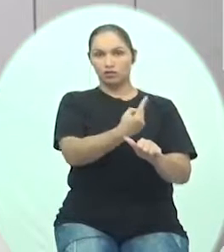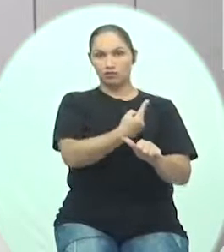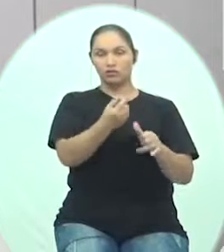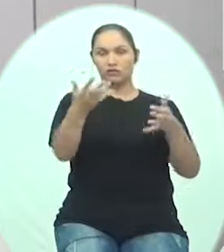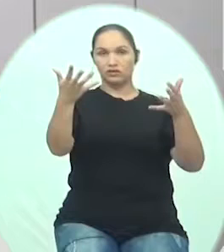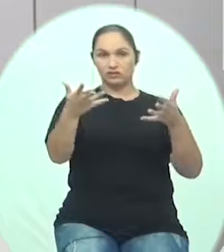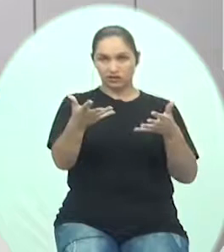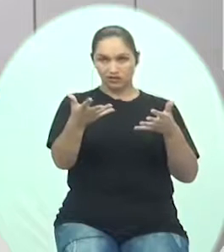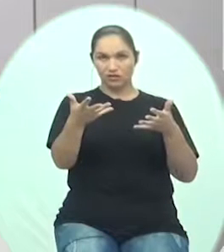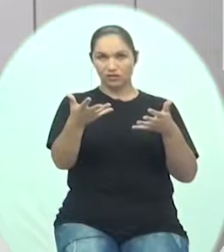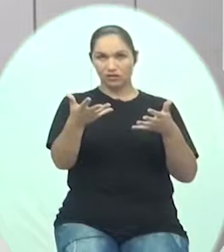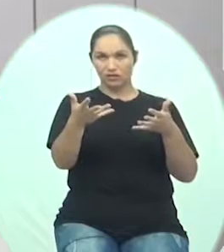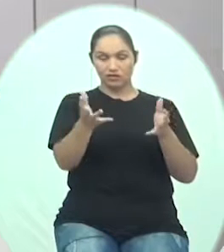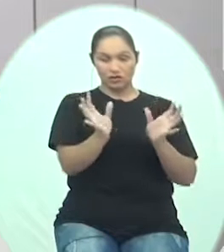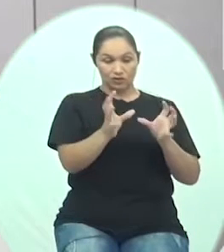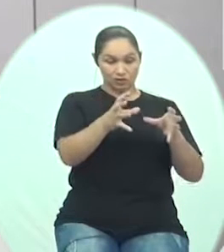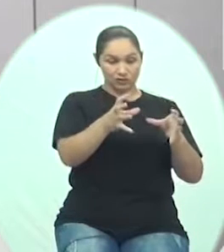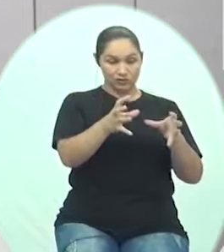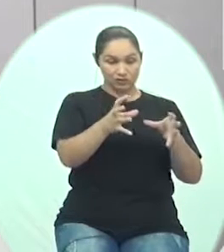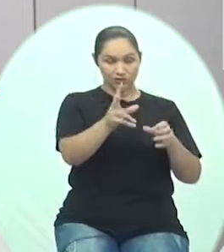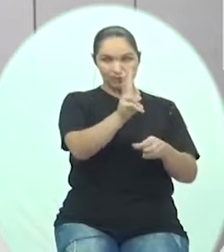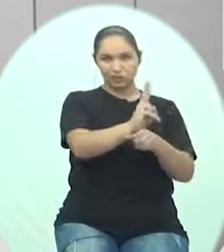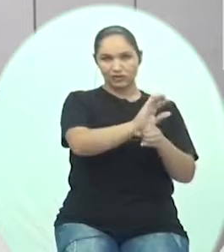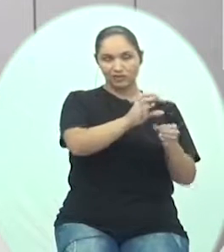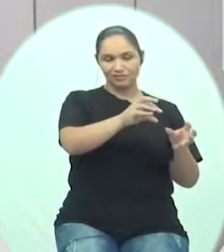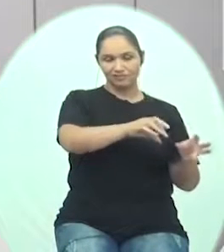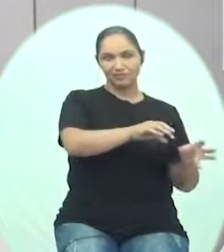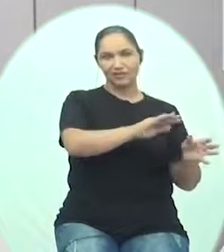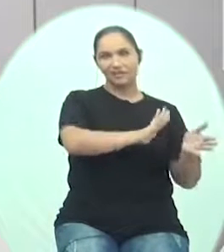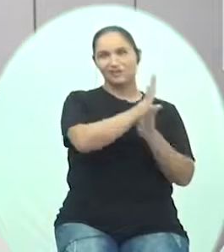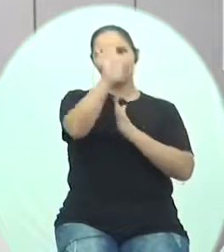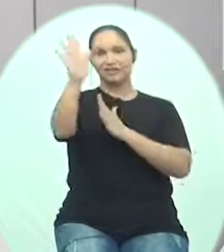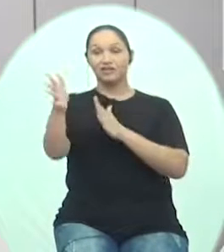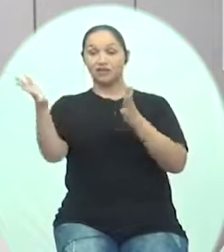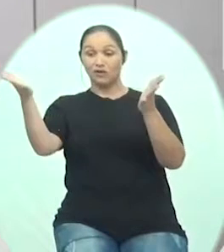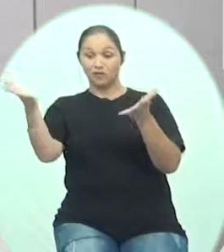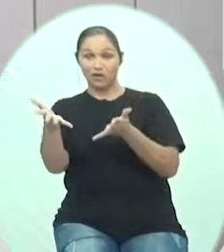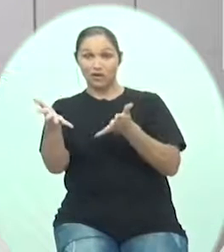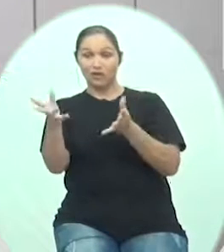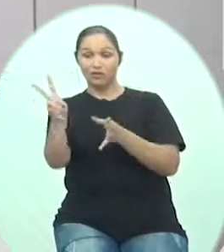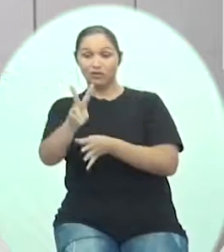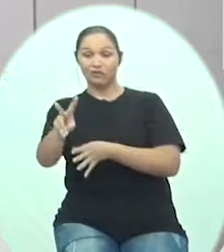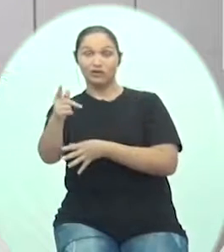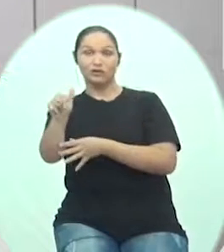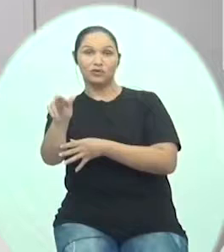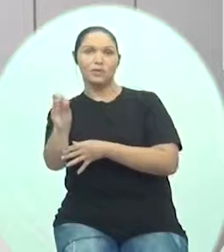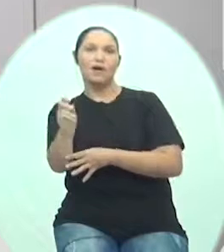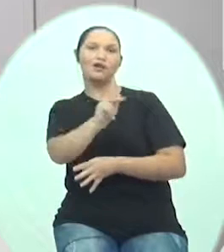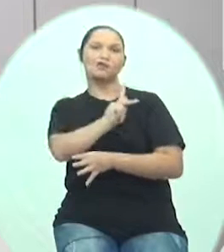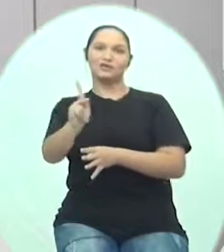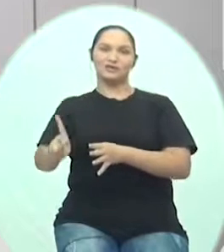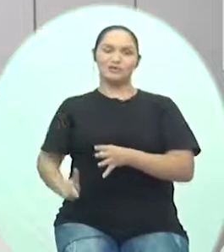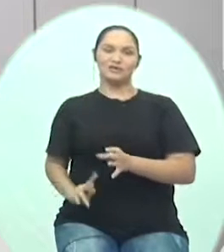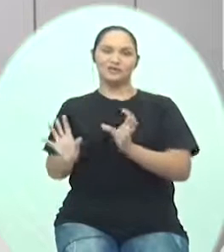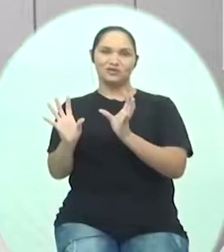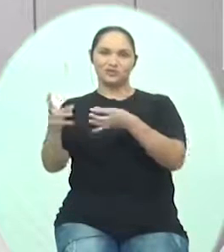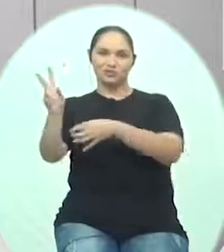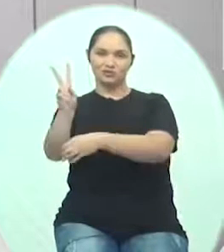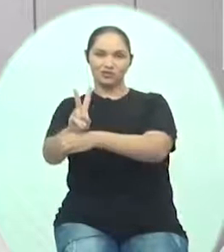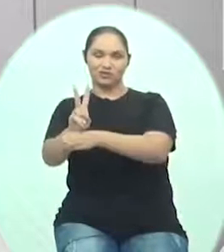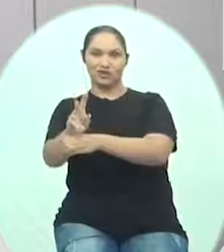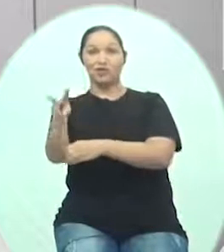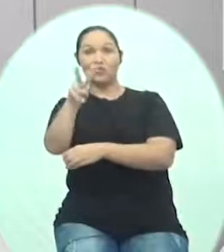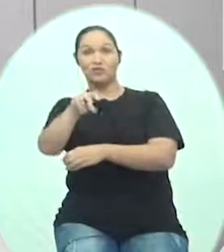de fiscalização e a partir desta data o vereador Paulo ferrare será o presidente o vereador Júlio